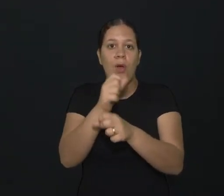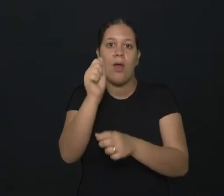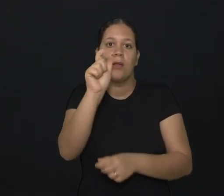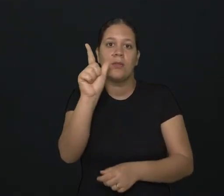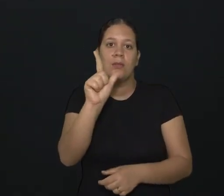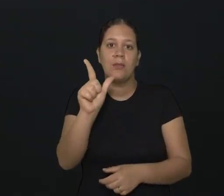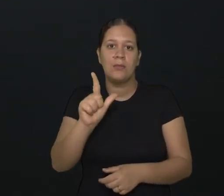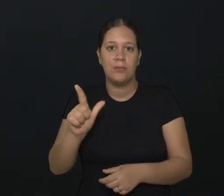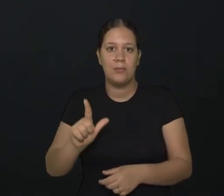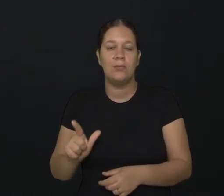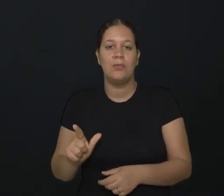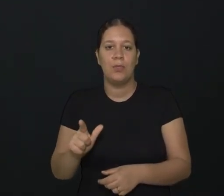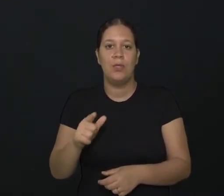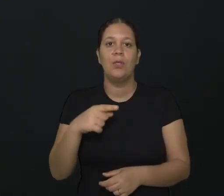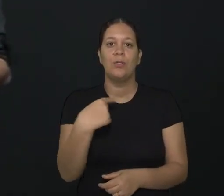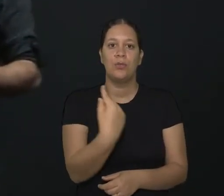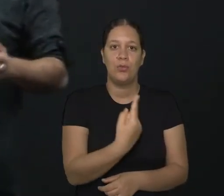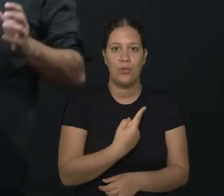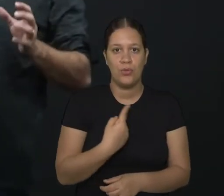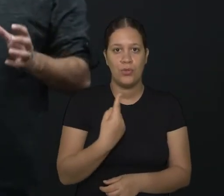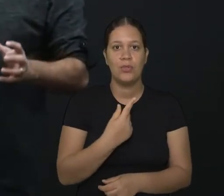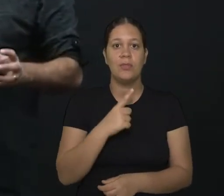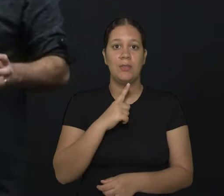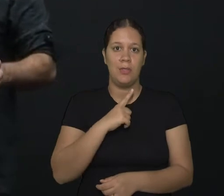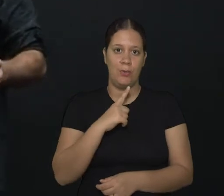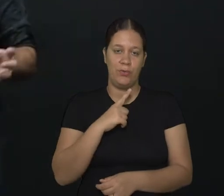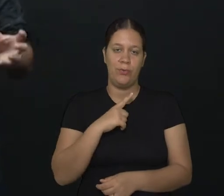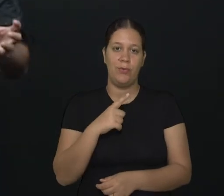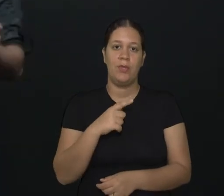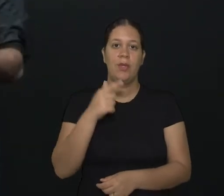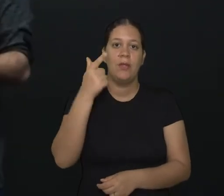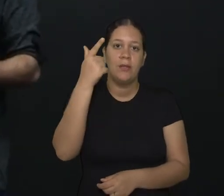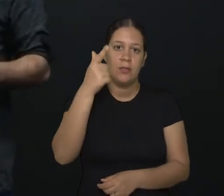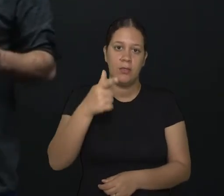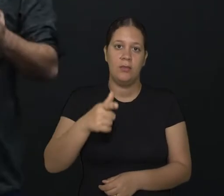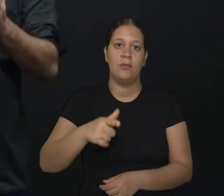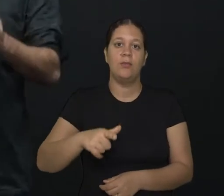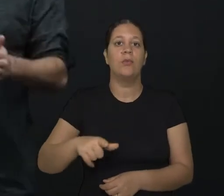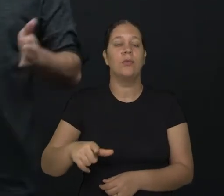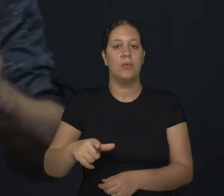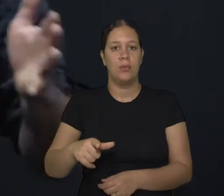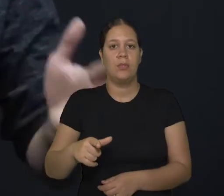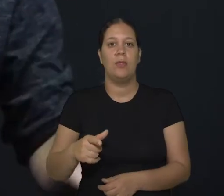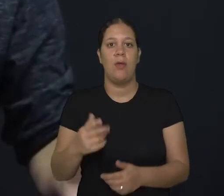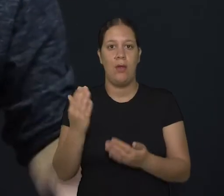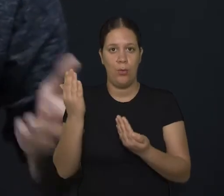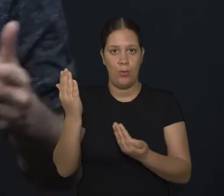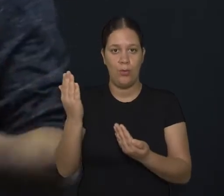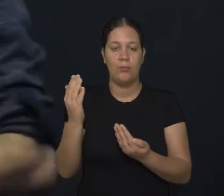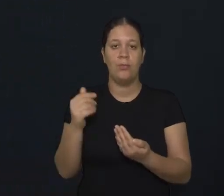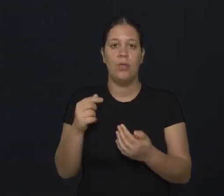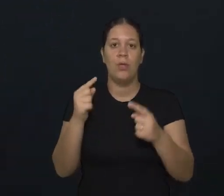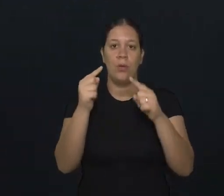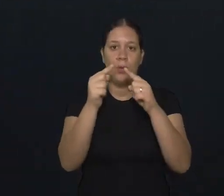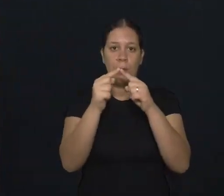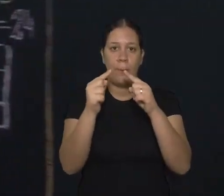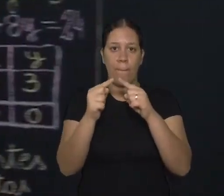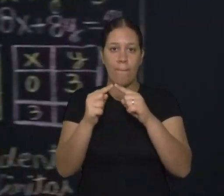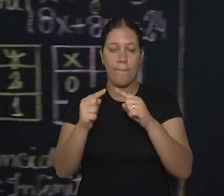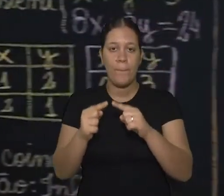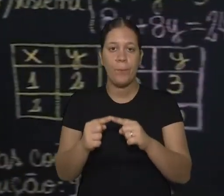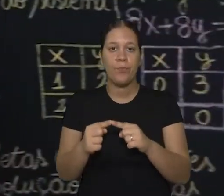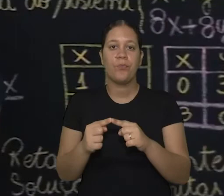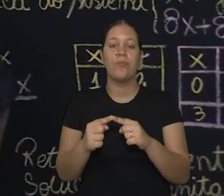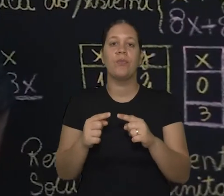nós temos aqui dois pares ordenados. De novo, vamos identificar esses pares ordenados, tá bom? O